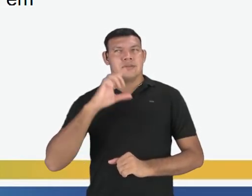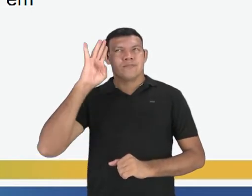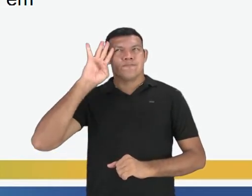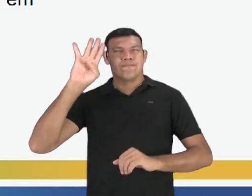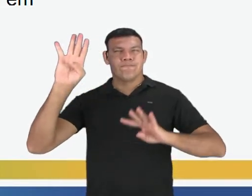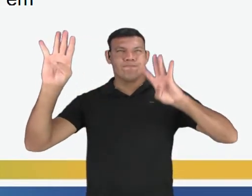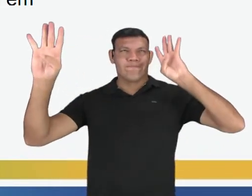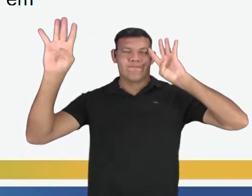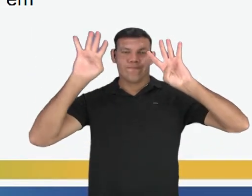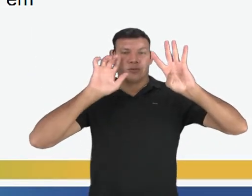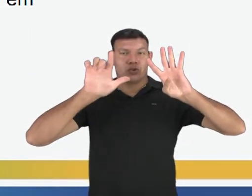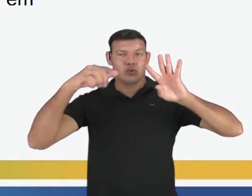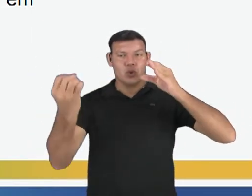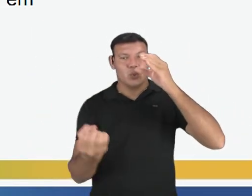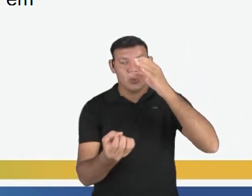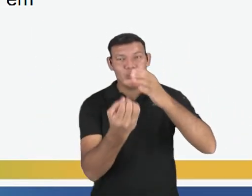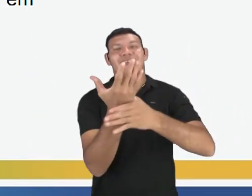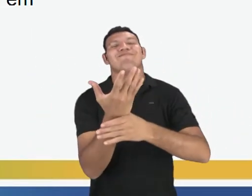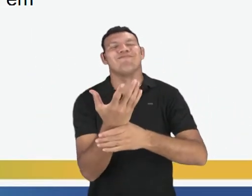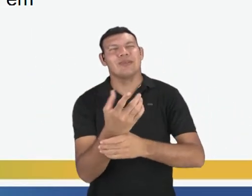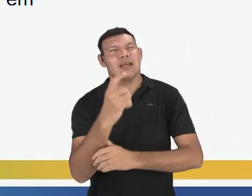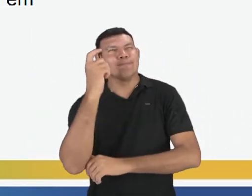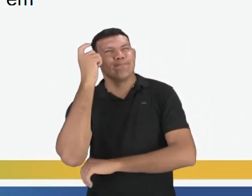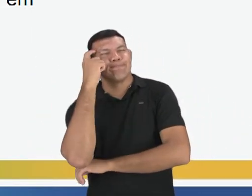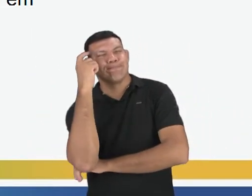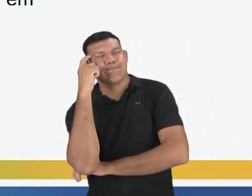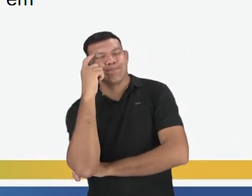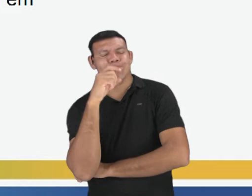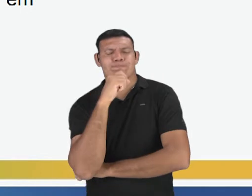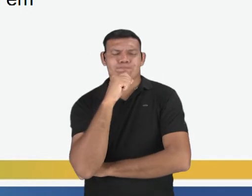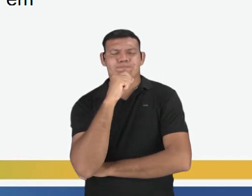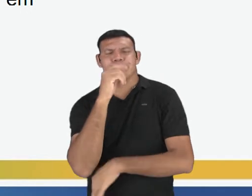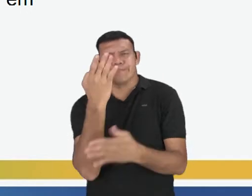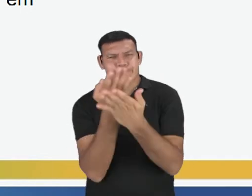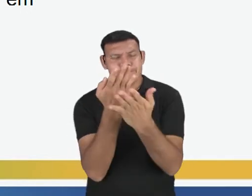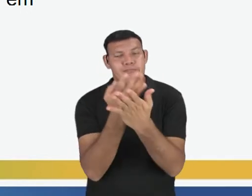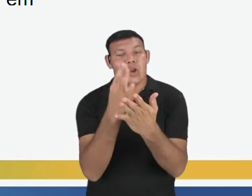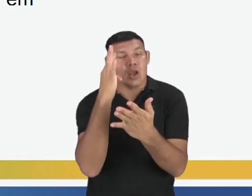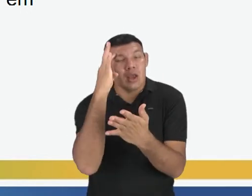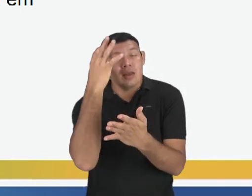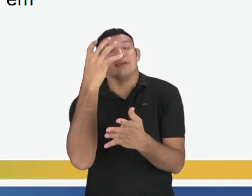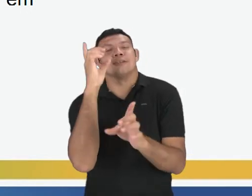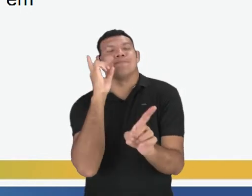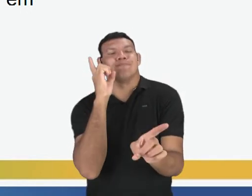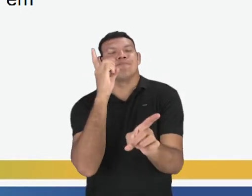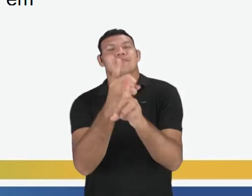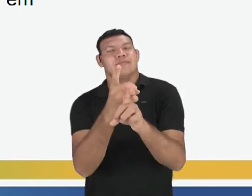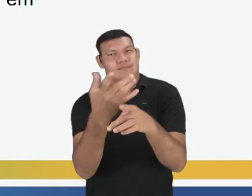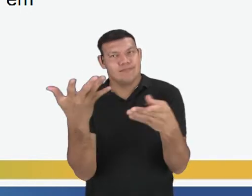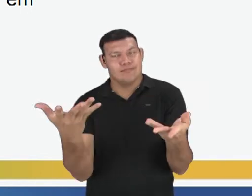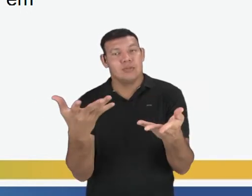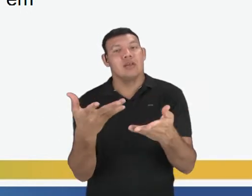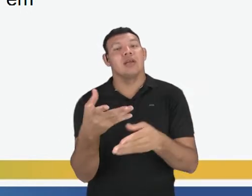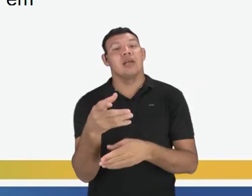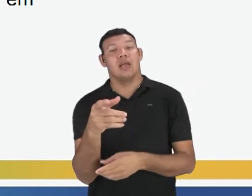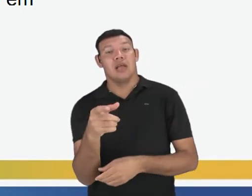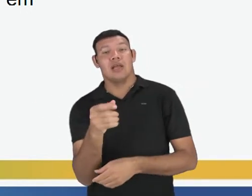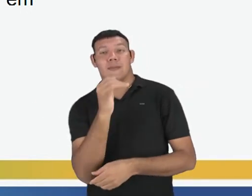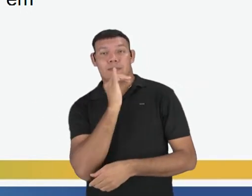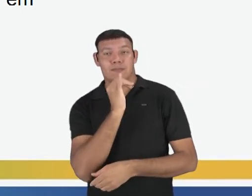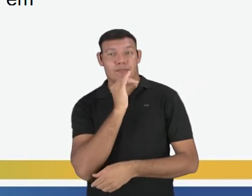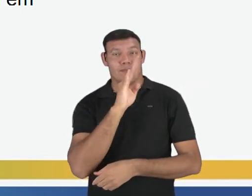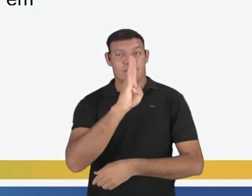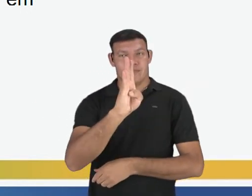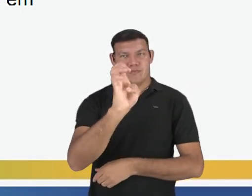ele vai lá e vai tentar resolver esse problema da filosofia, né? No caso de Bertrand, ele vai colocar